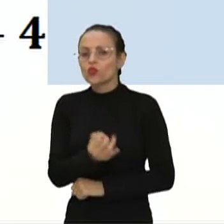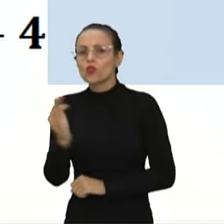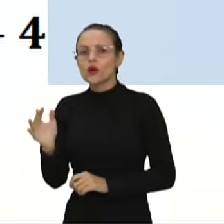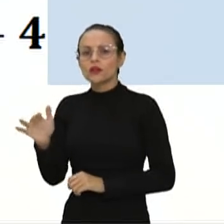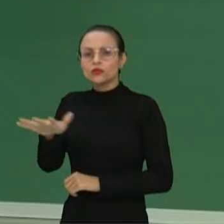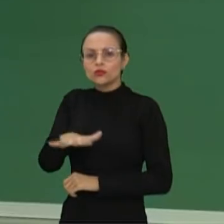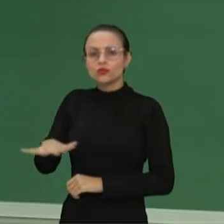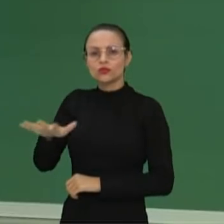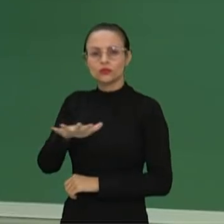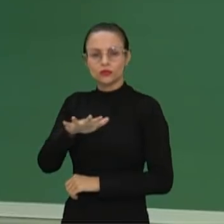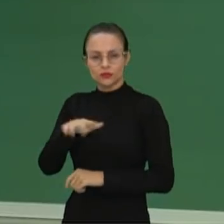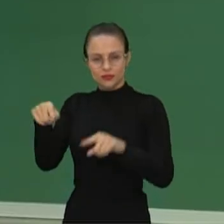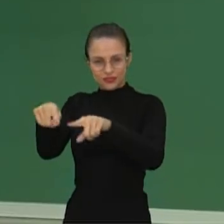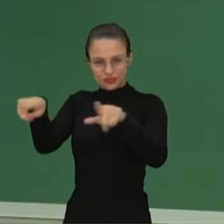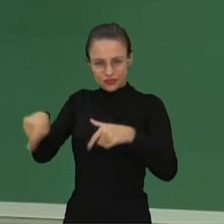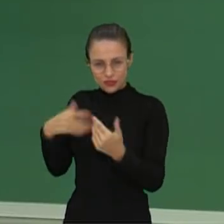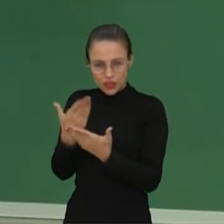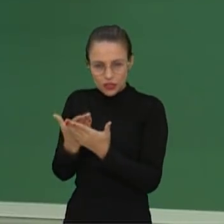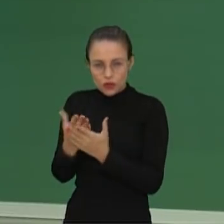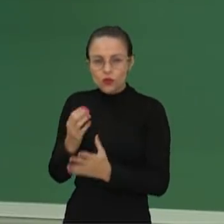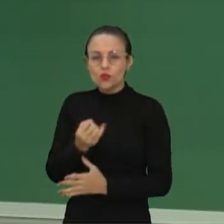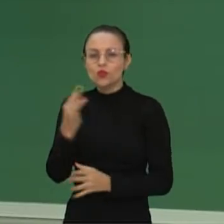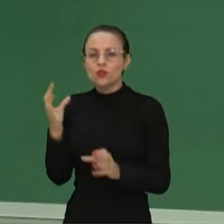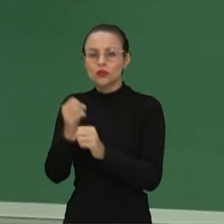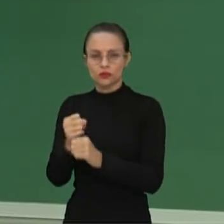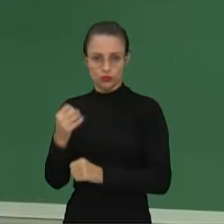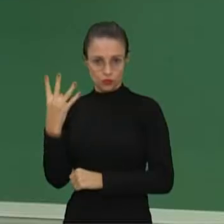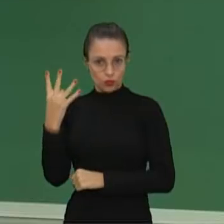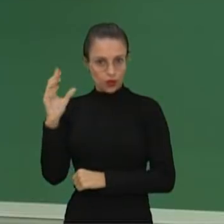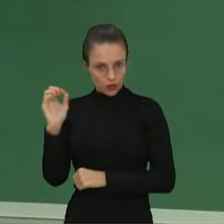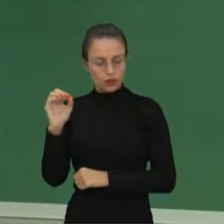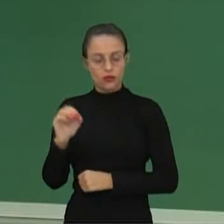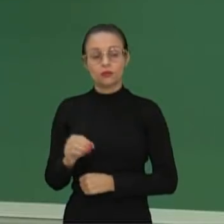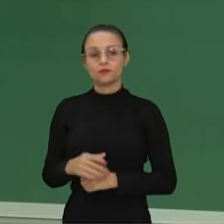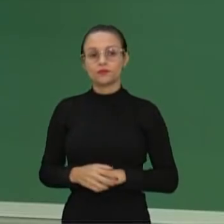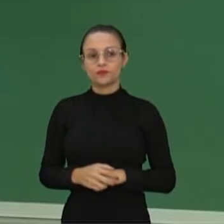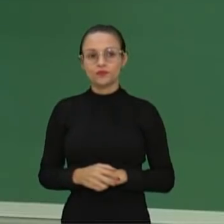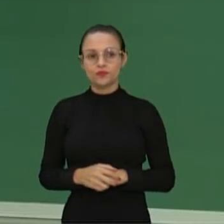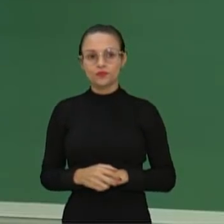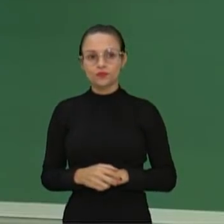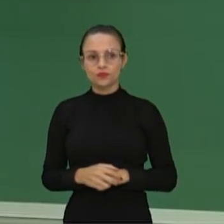lembram? 40, né? Então vamos lá. Vamos montar a nossa equação?